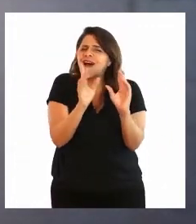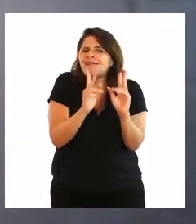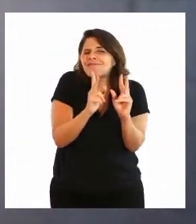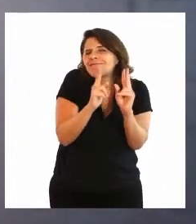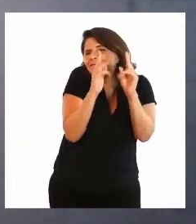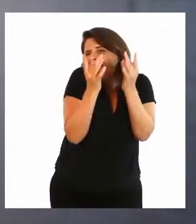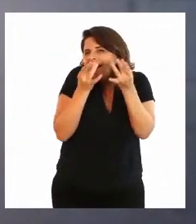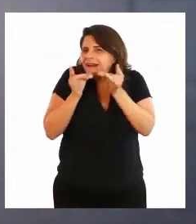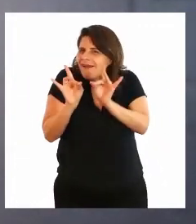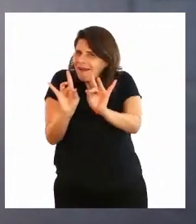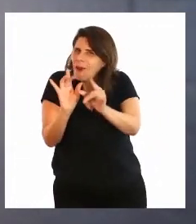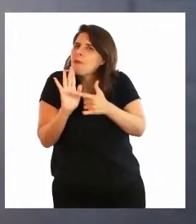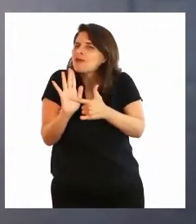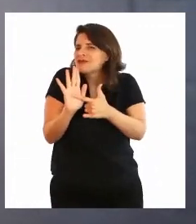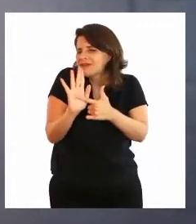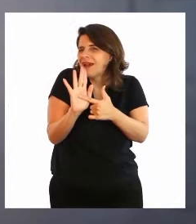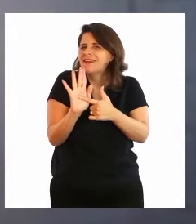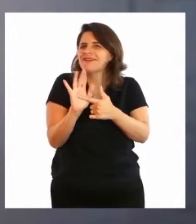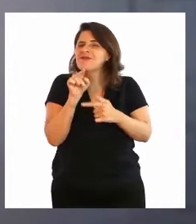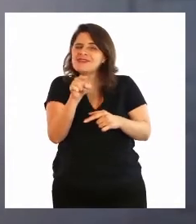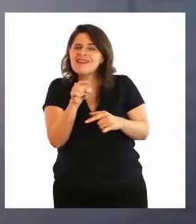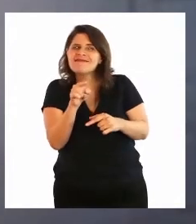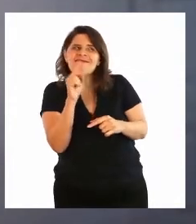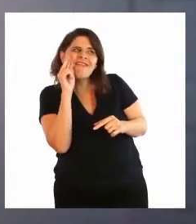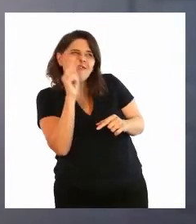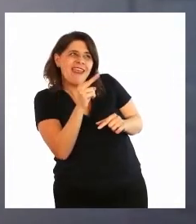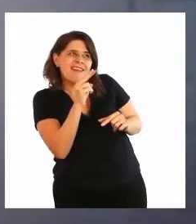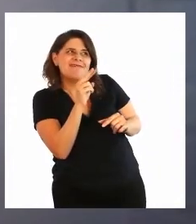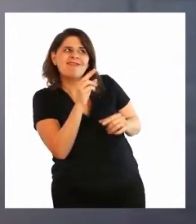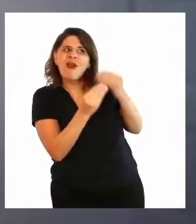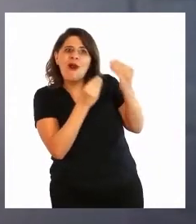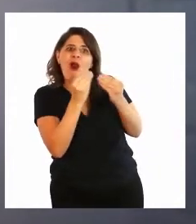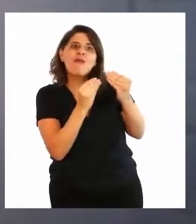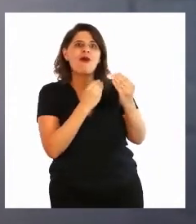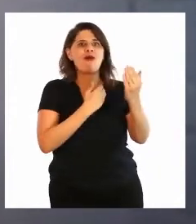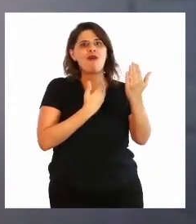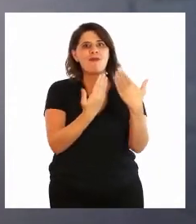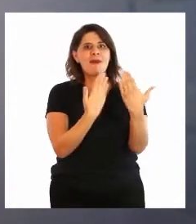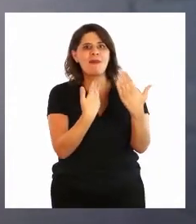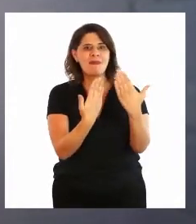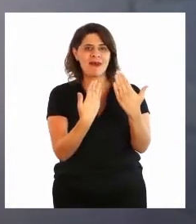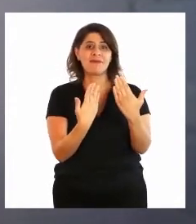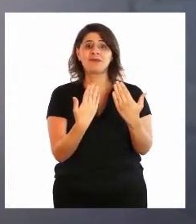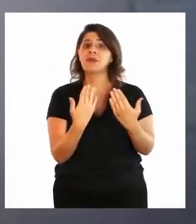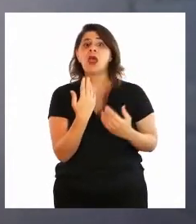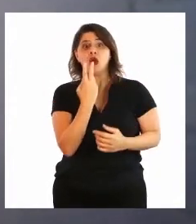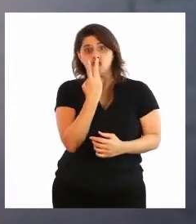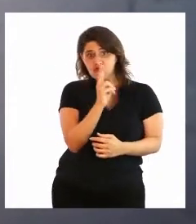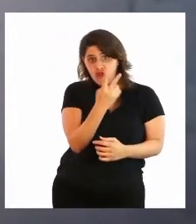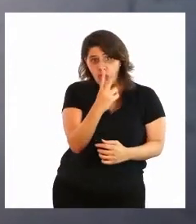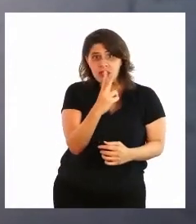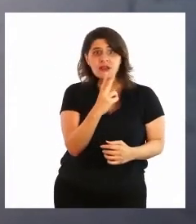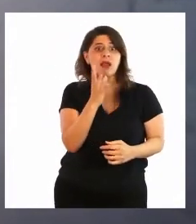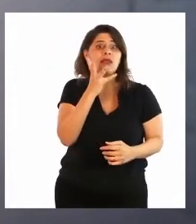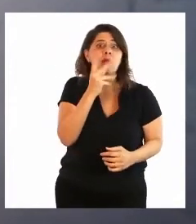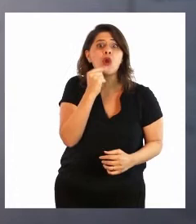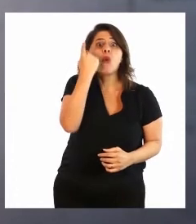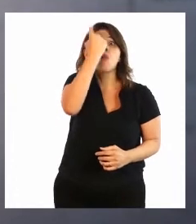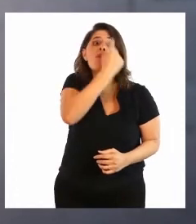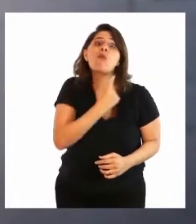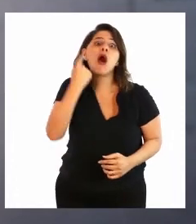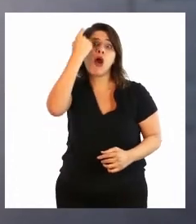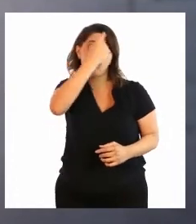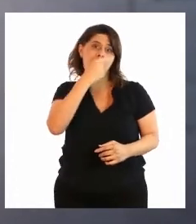aspas, dessa conversa que durou mais de uma hora entre o Caboclo e a Elizabeth e que aconteceu